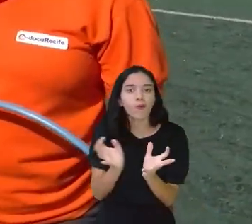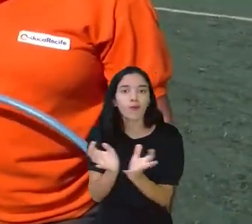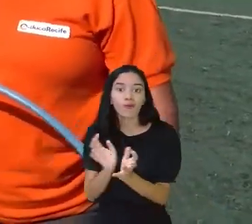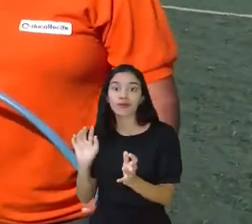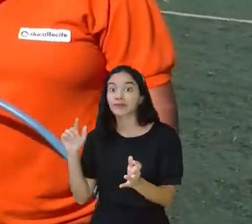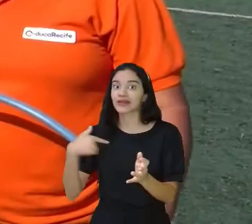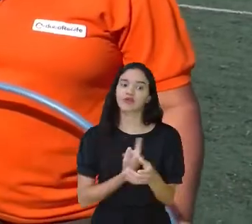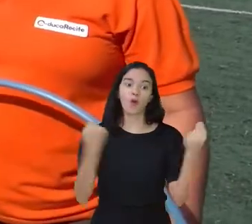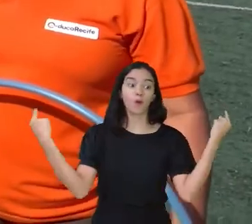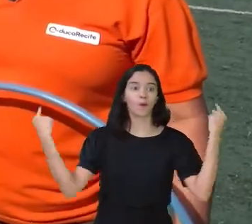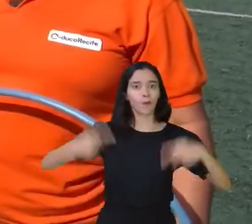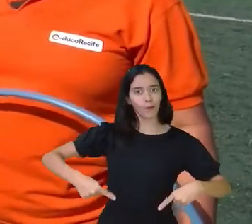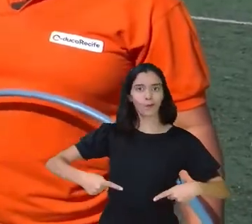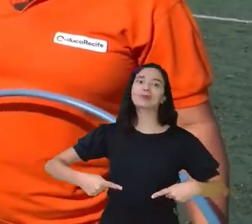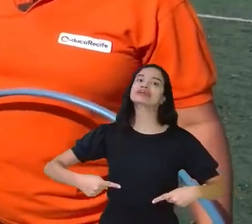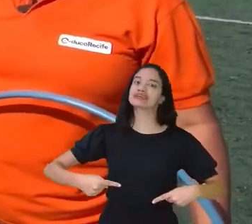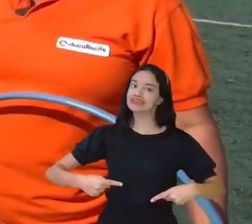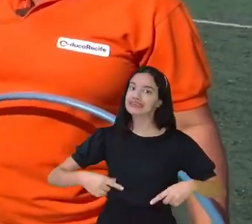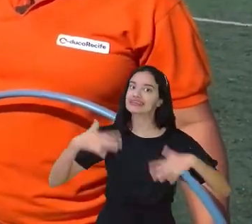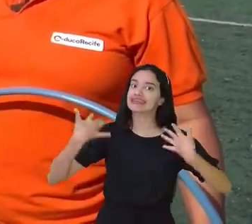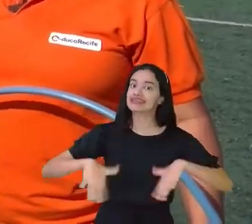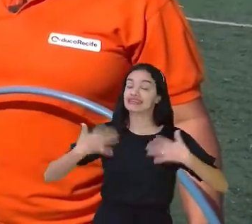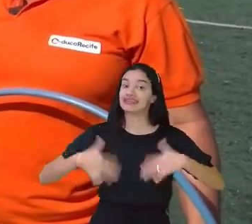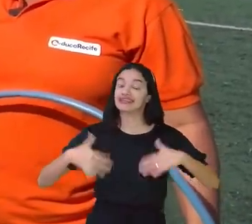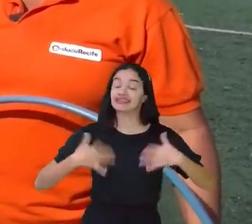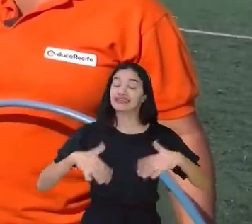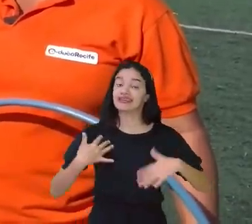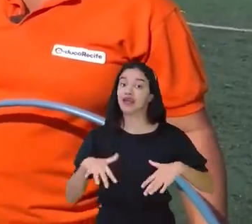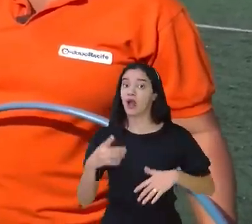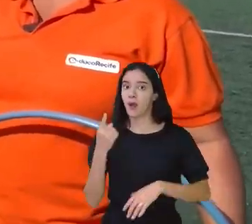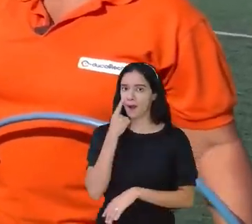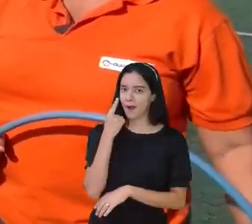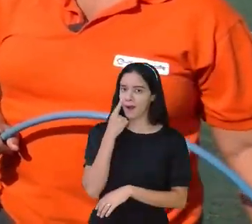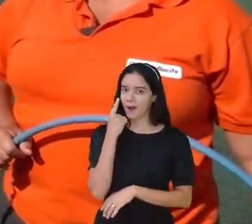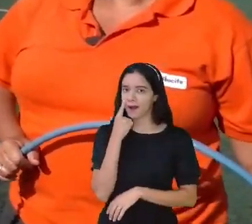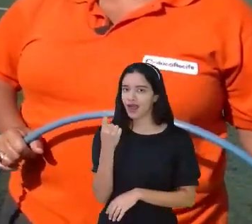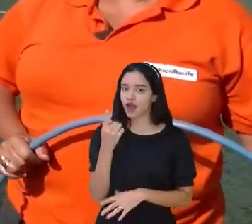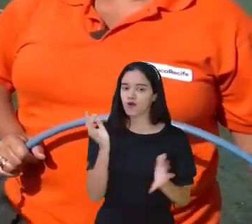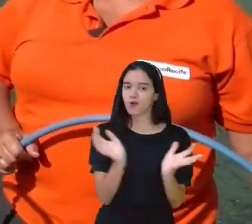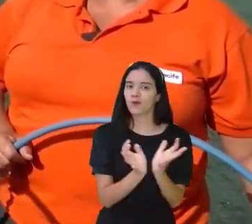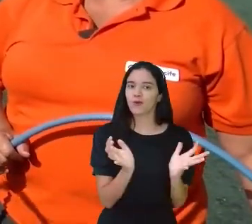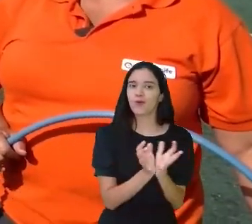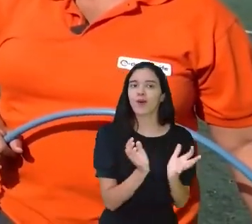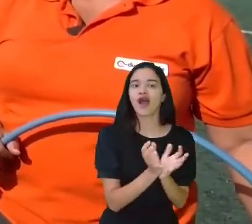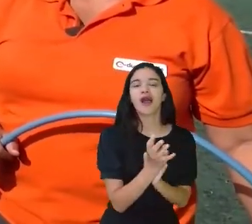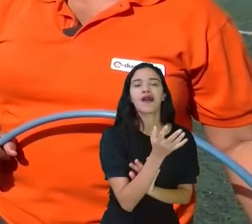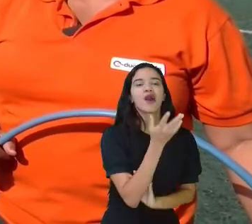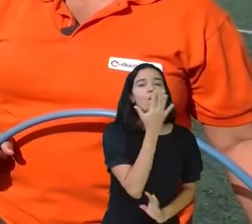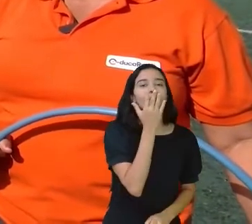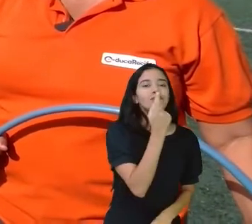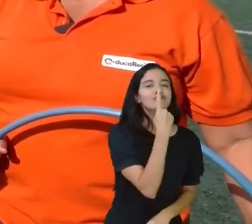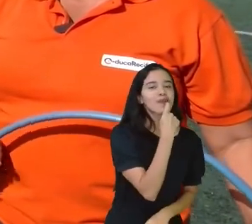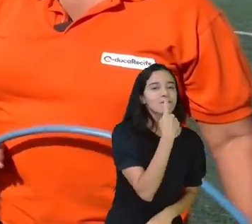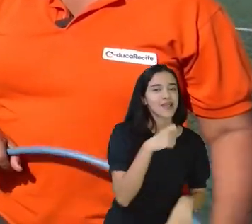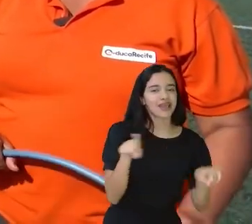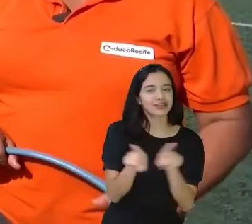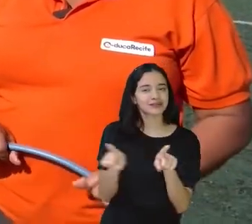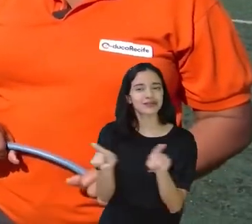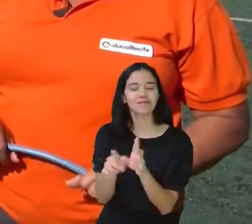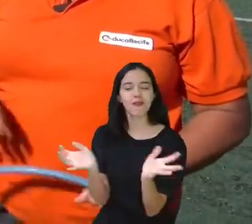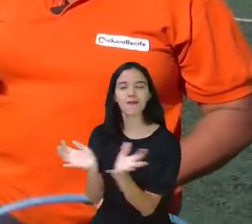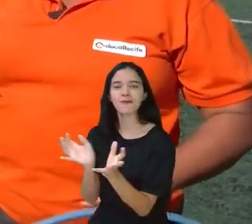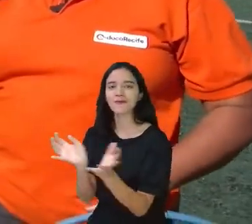gente competir um contra o outro. Então, eu já trouxe aqui, ó, a equipe vermelha e a equipe